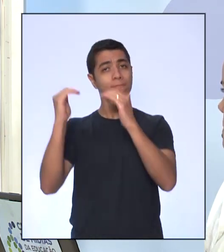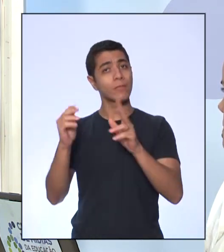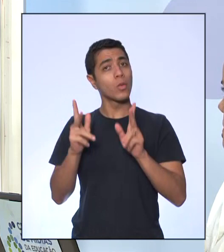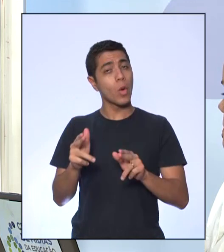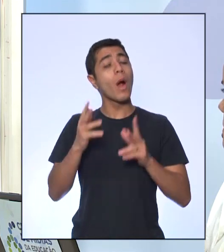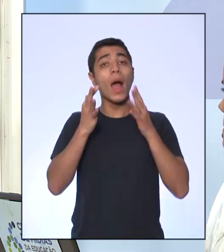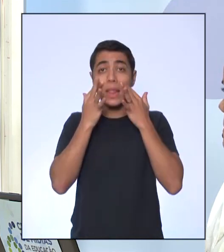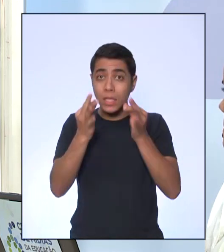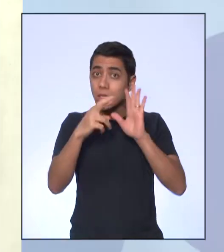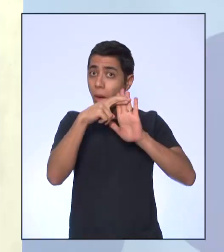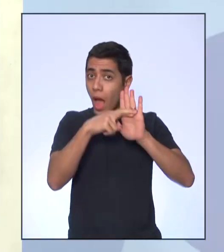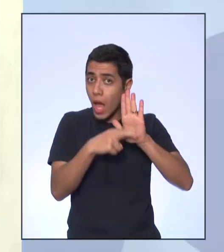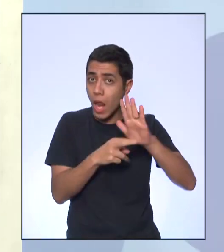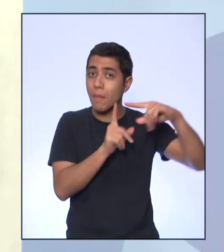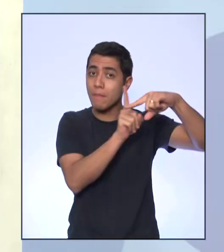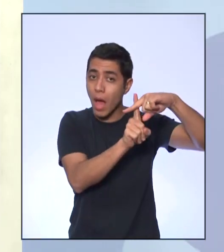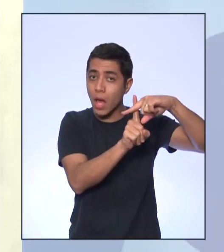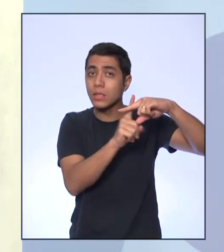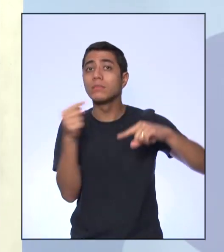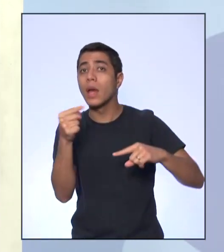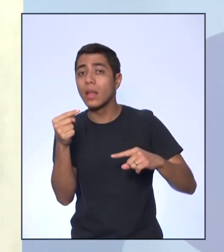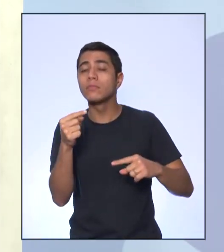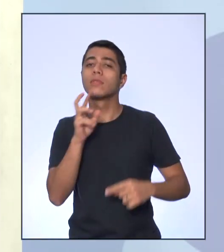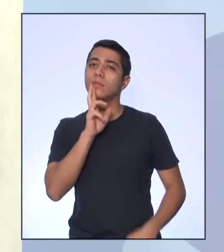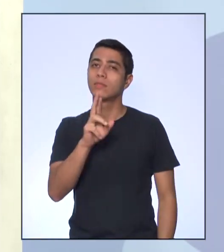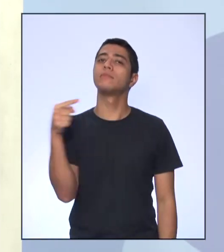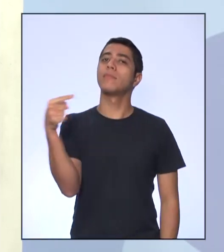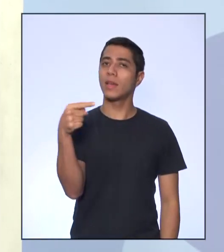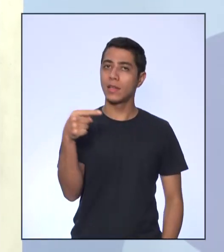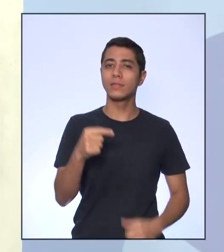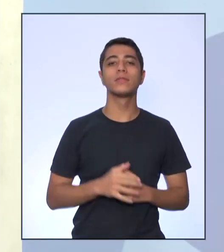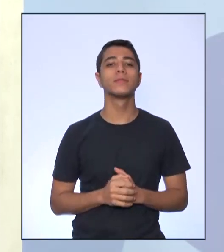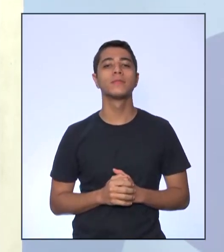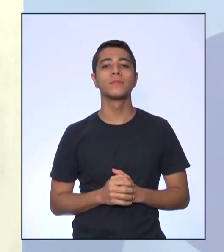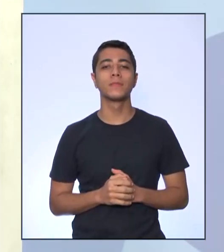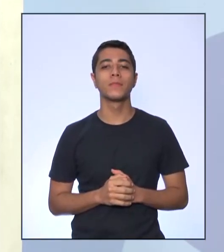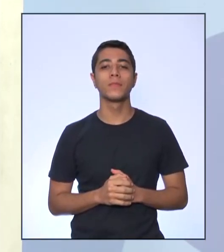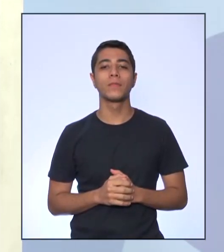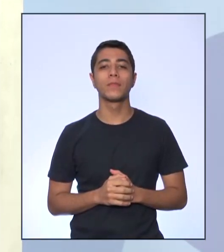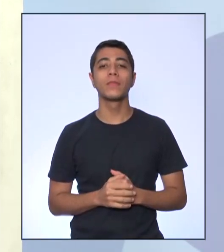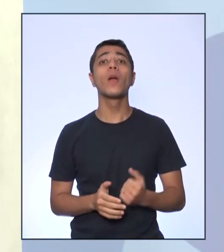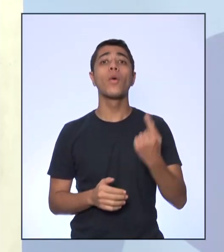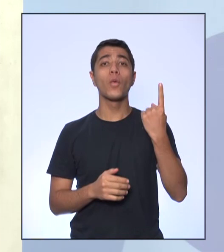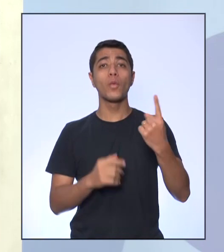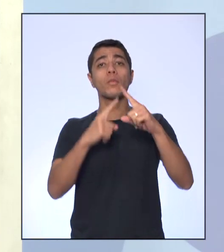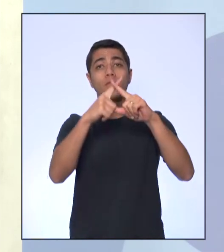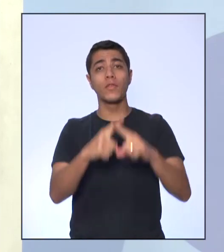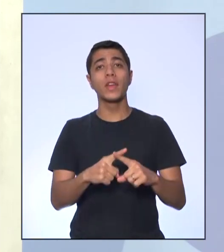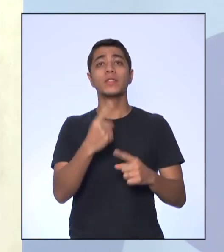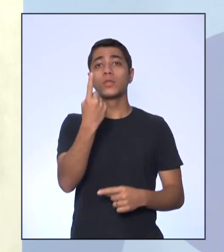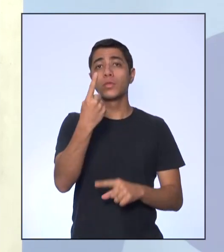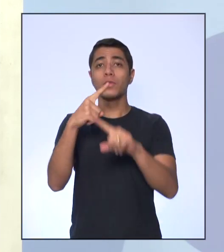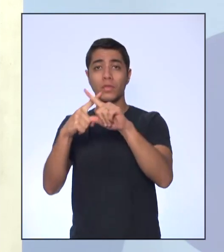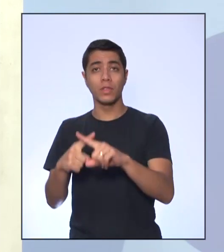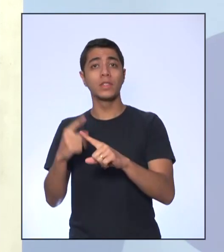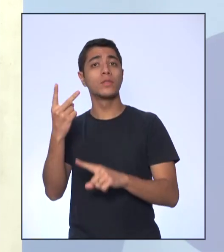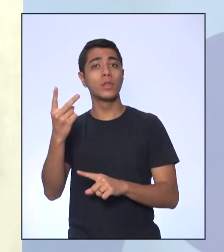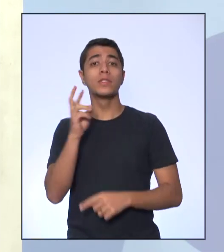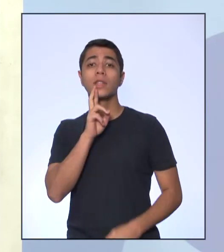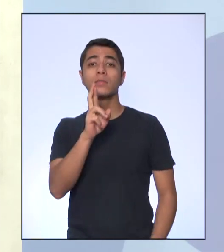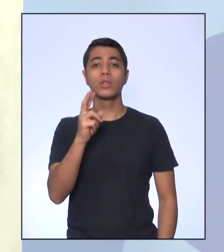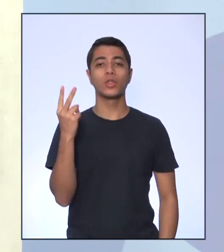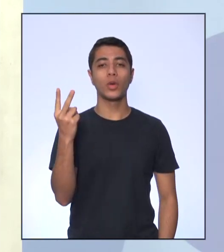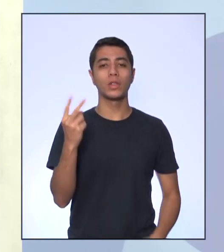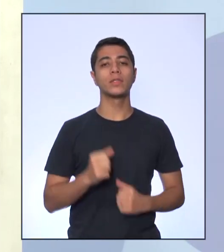sinal, negativo. 1 vezes 1 dá 1, vezes 2 dá 2. Eu devo 6, eu devo